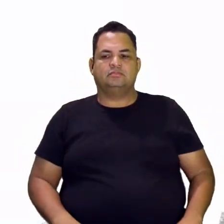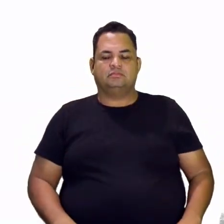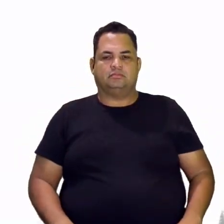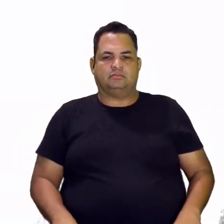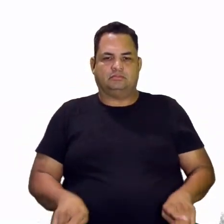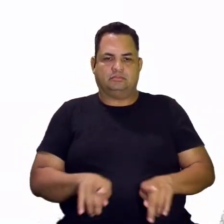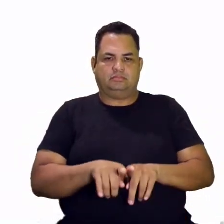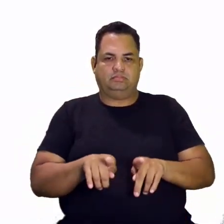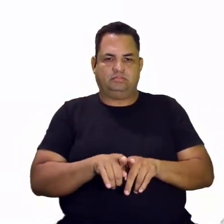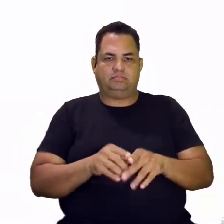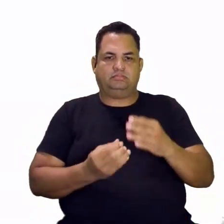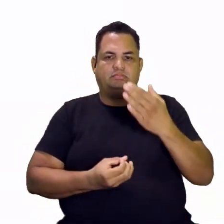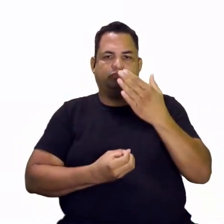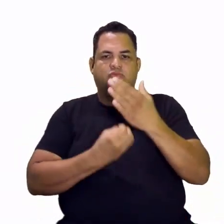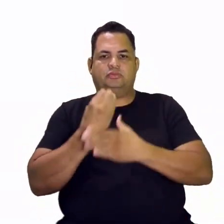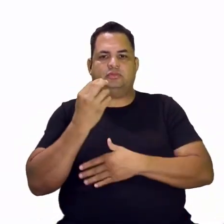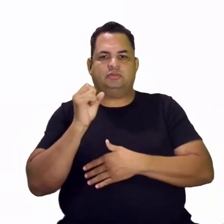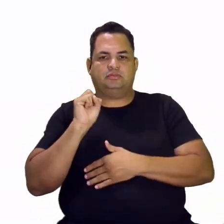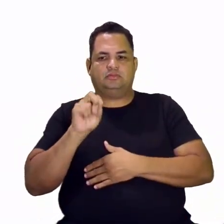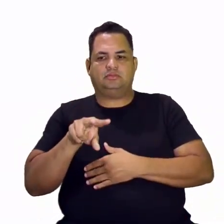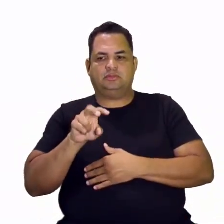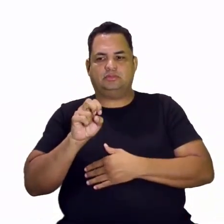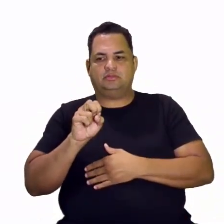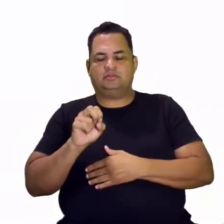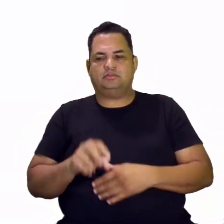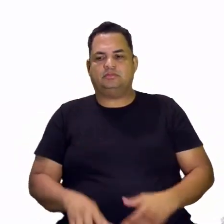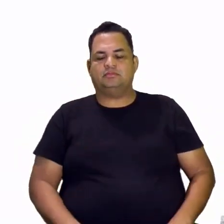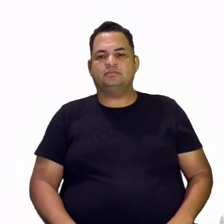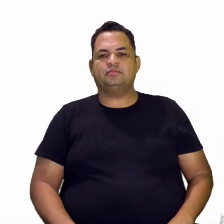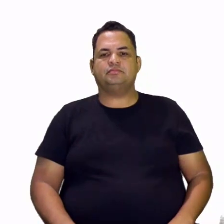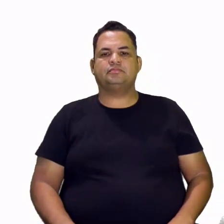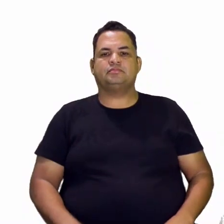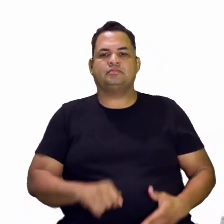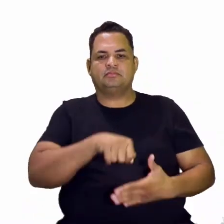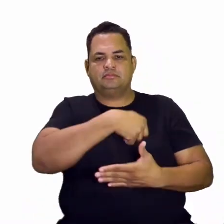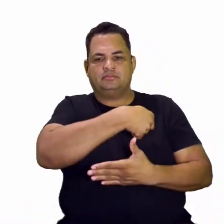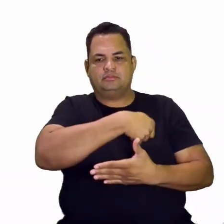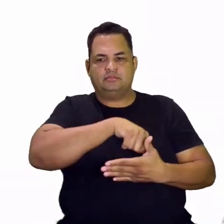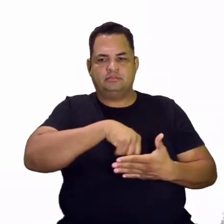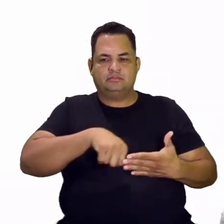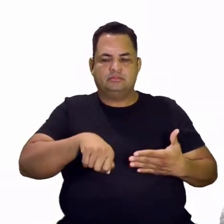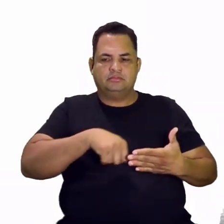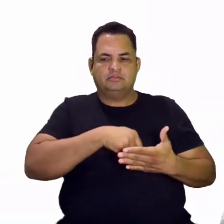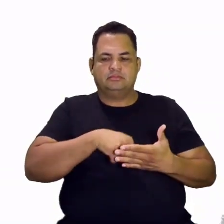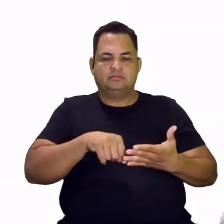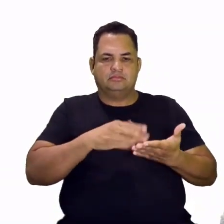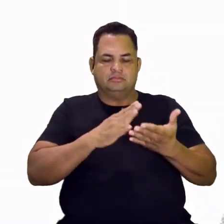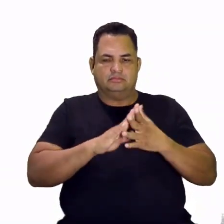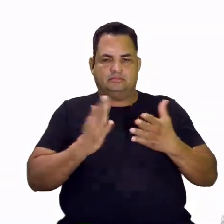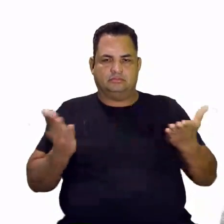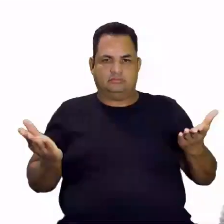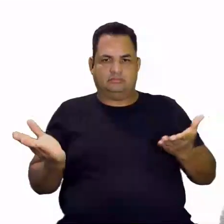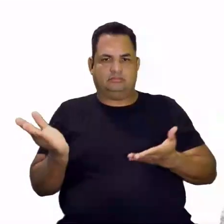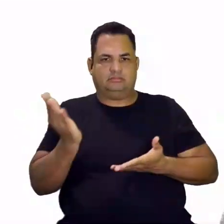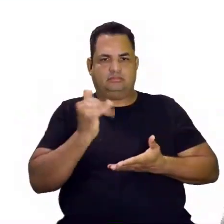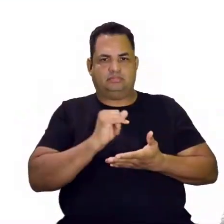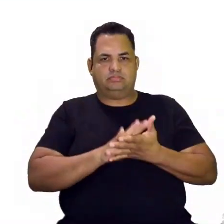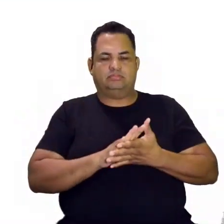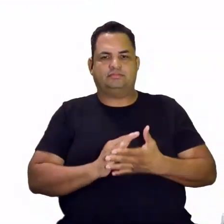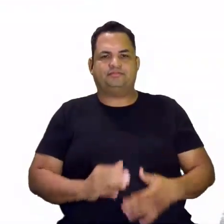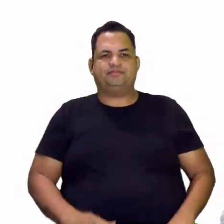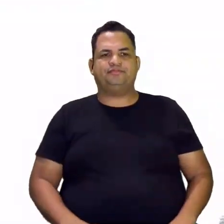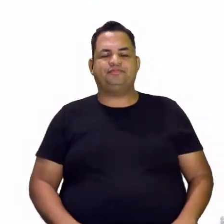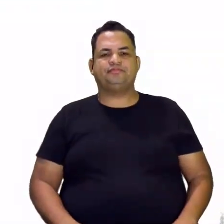sobre a origem dos vírus, tudo bem? Então, anotados nossos pontos principais, vamos para